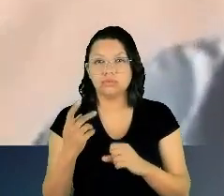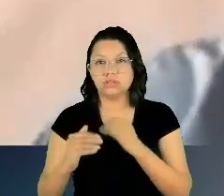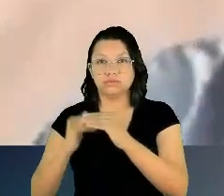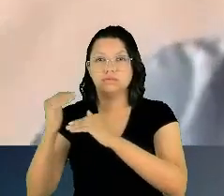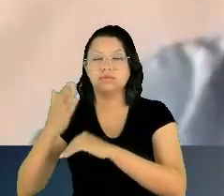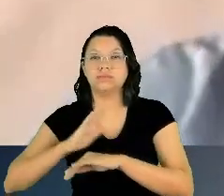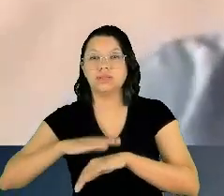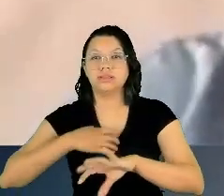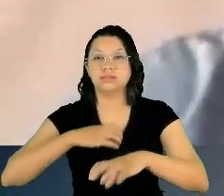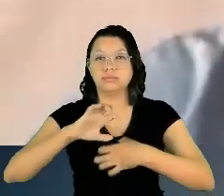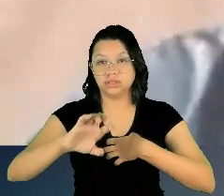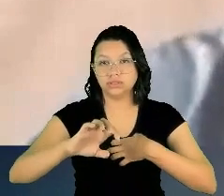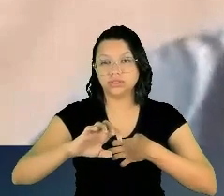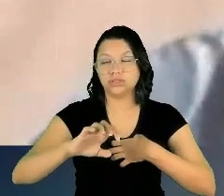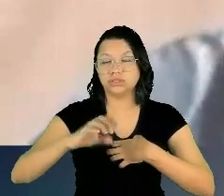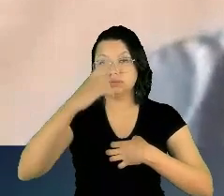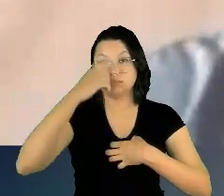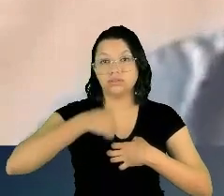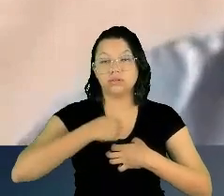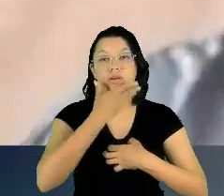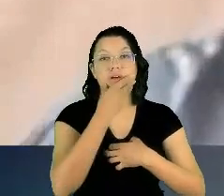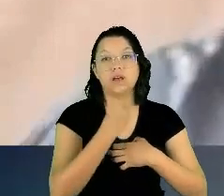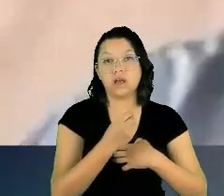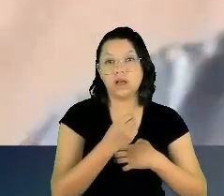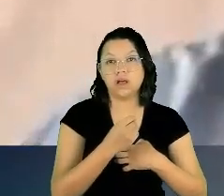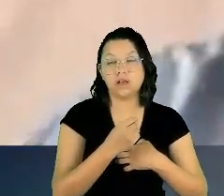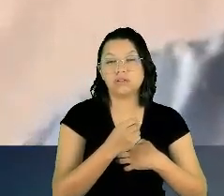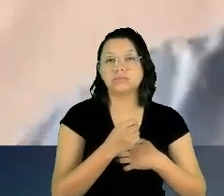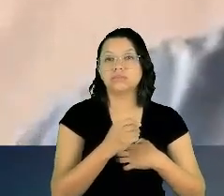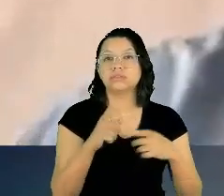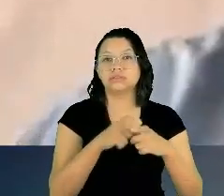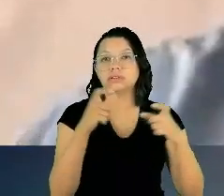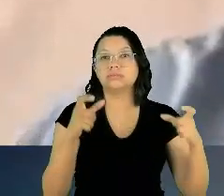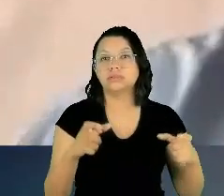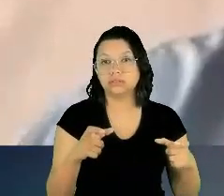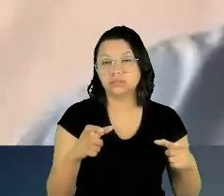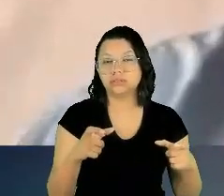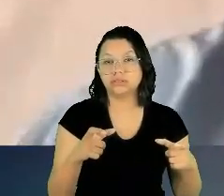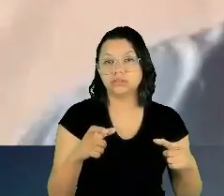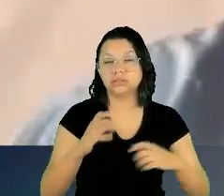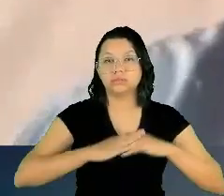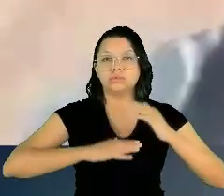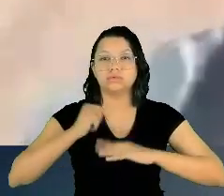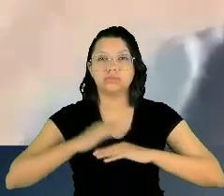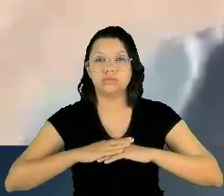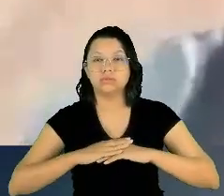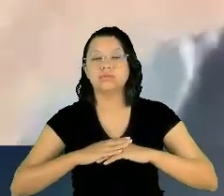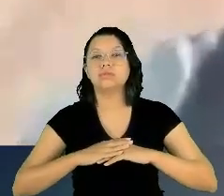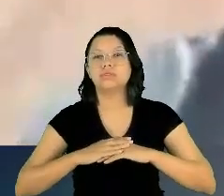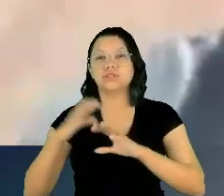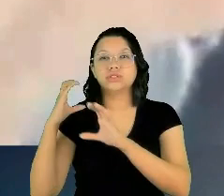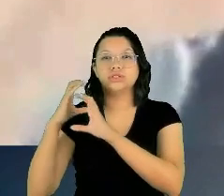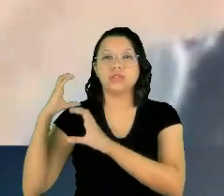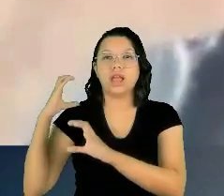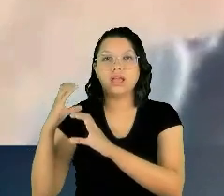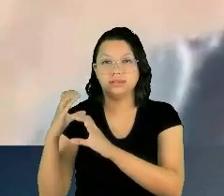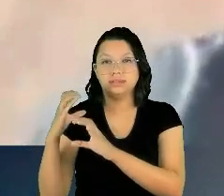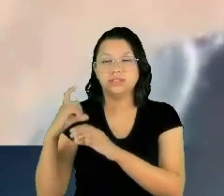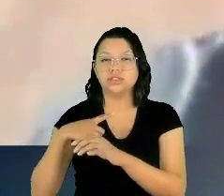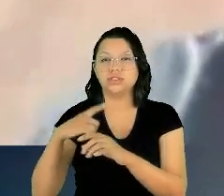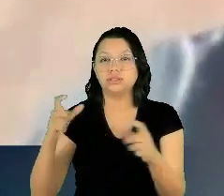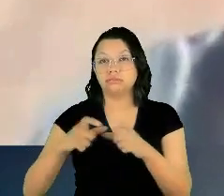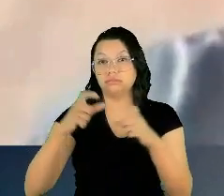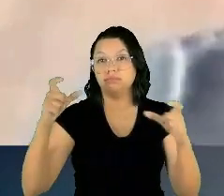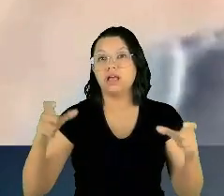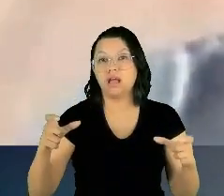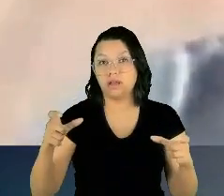dizer, envolvia mais empatia pessoal, e os homens, a maioria em profissões como, por exemplo, engenharia civil,